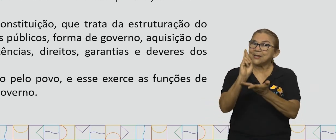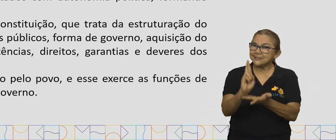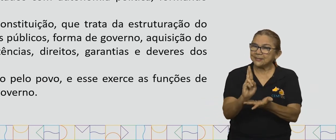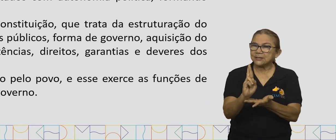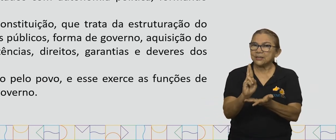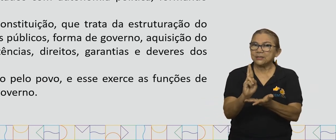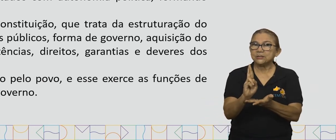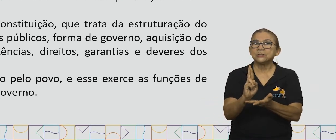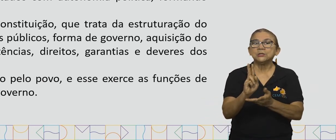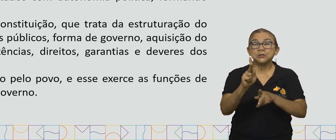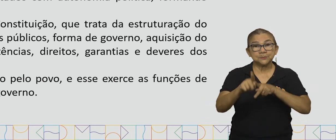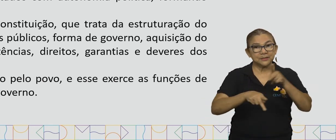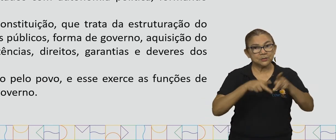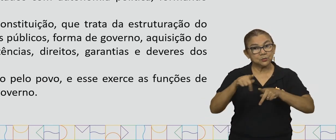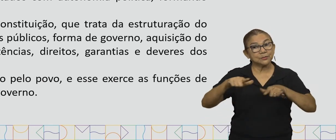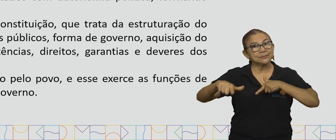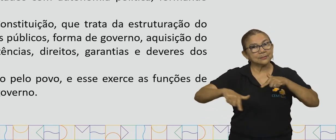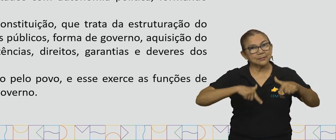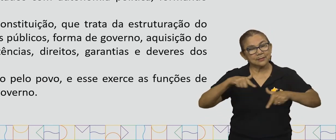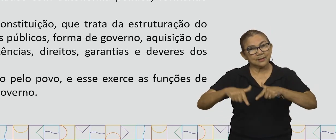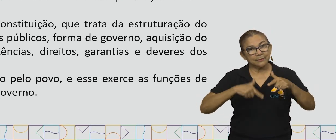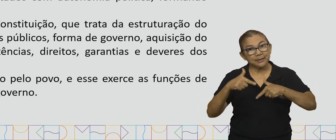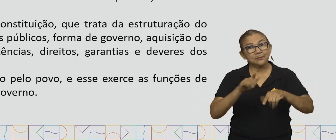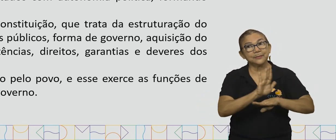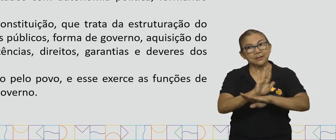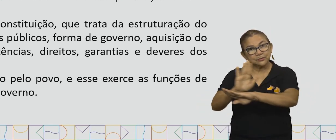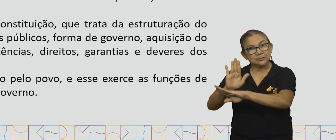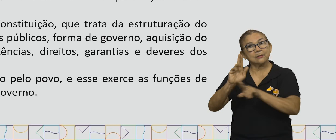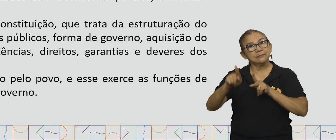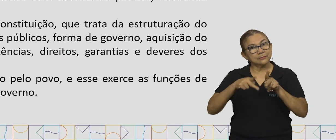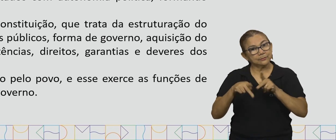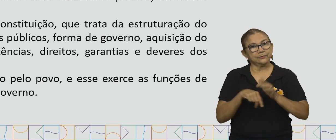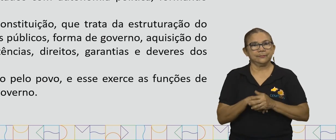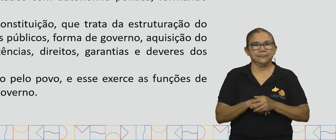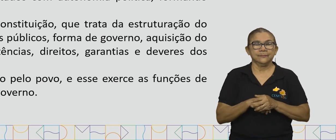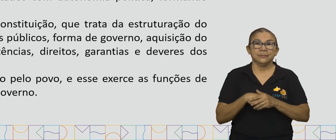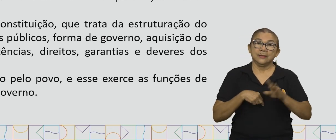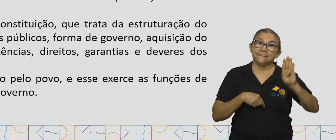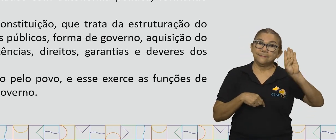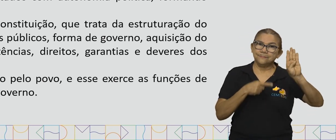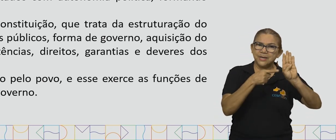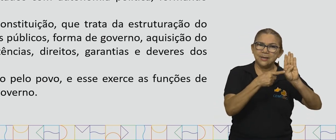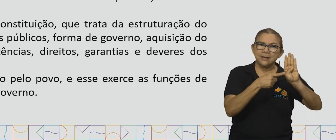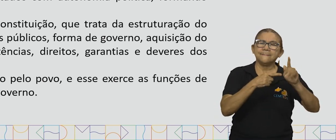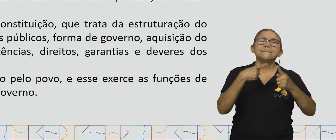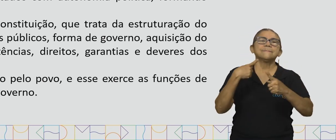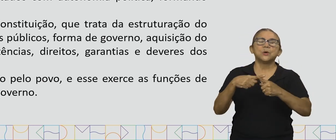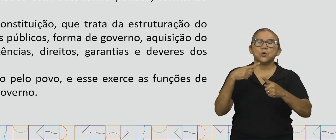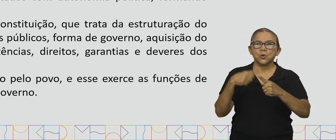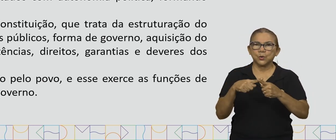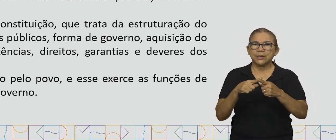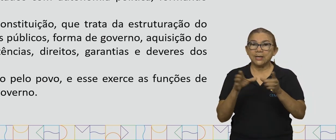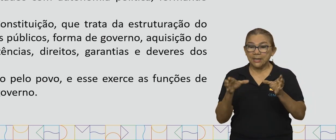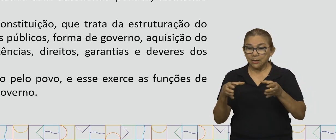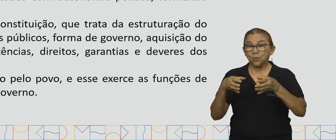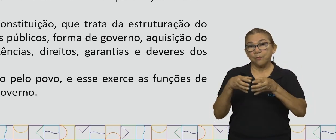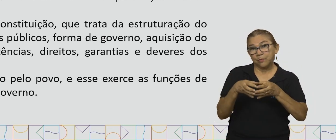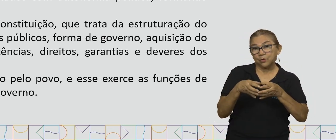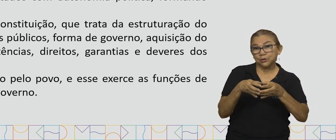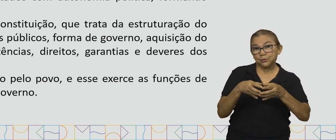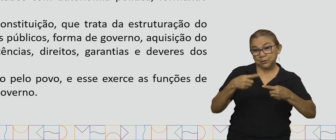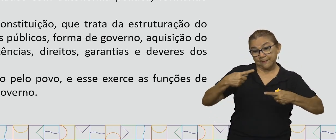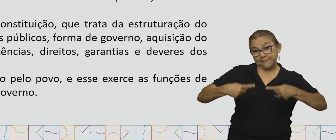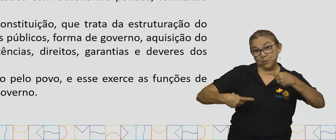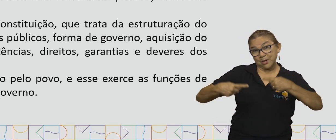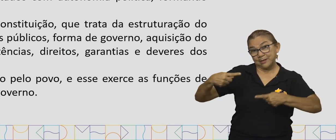nas suas funções em poderes distintos. Alternativa B, porque é composto por estados com autonomia